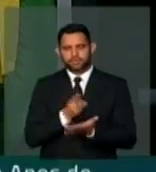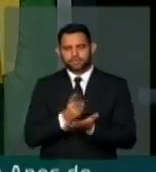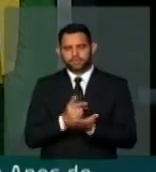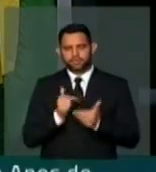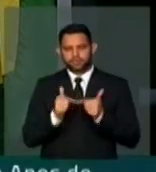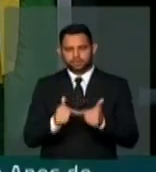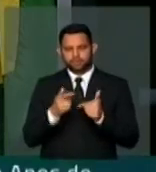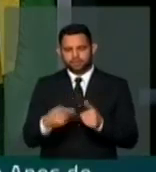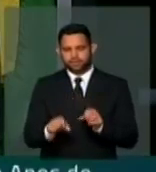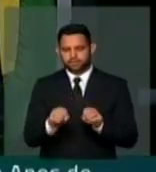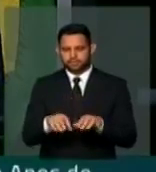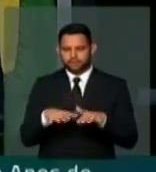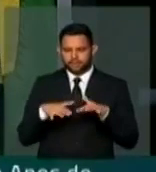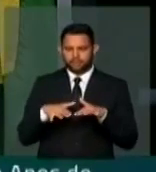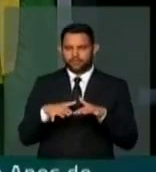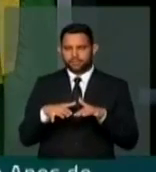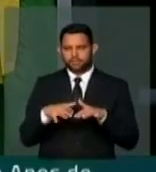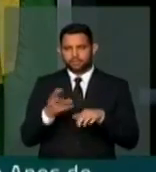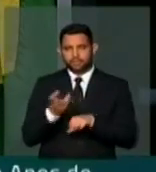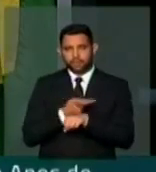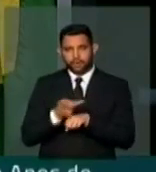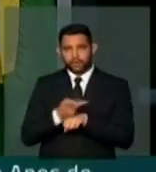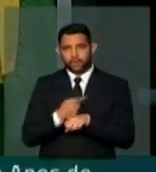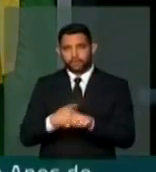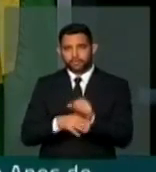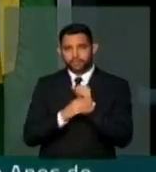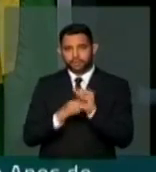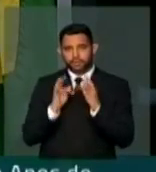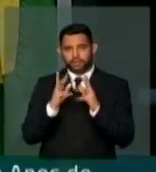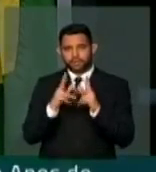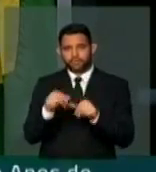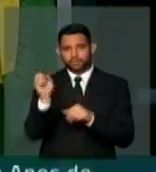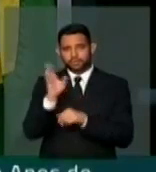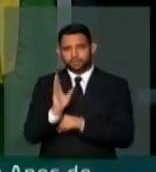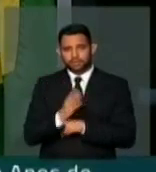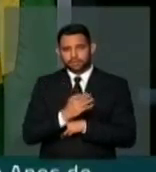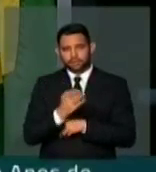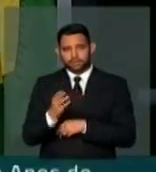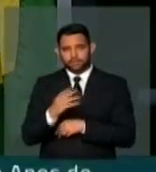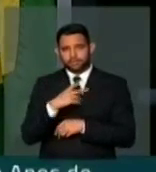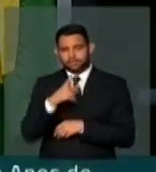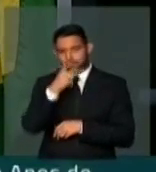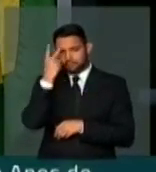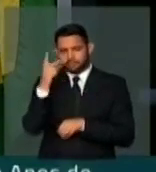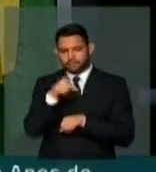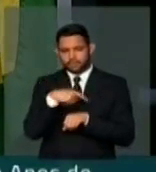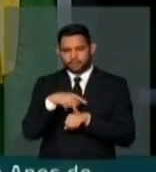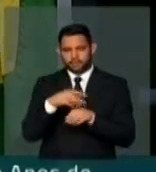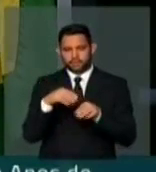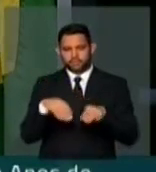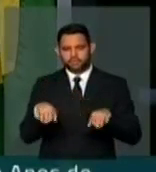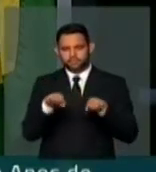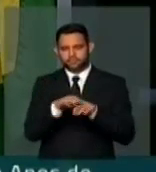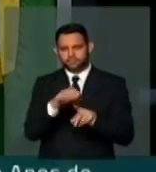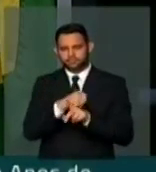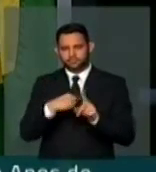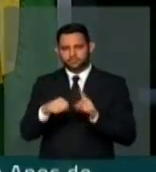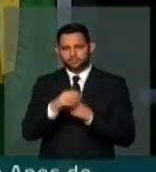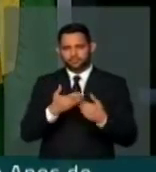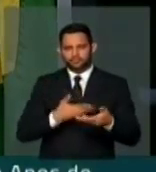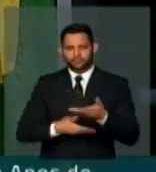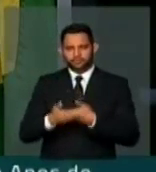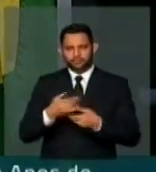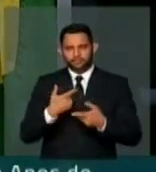luta neste parlamento busca assegurar a todos os brasileiros uma nação justa e solidária,